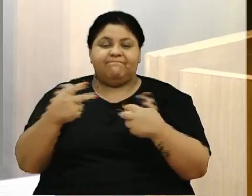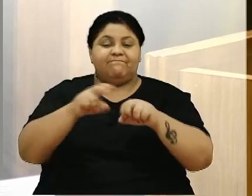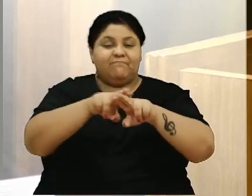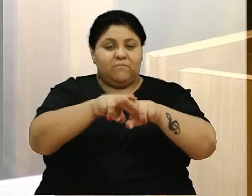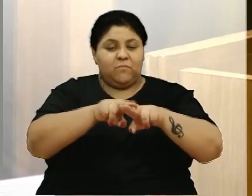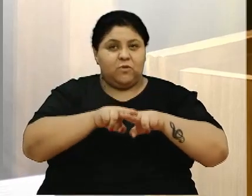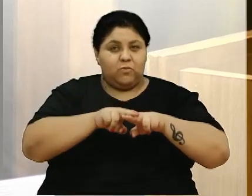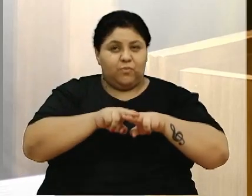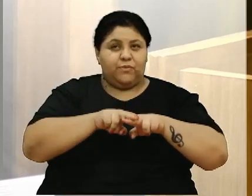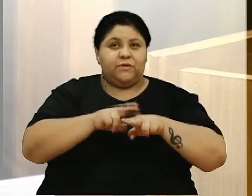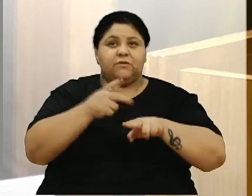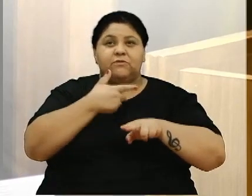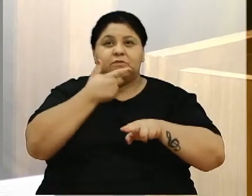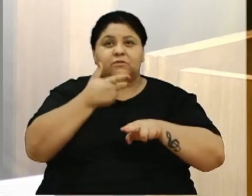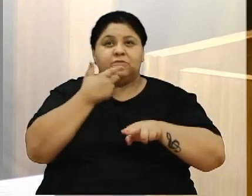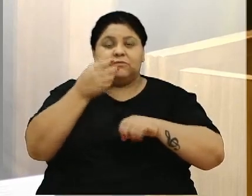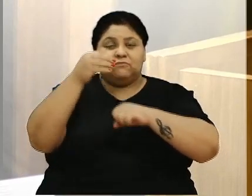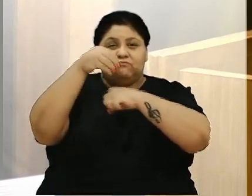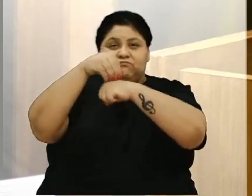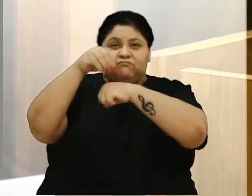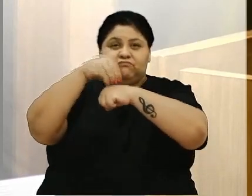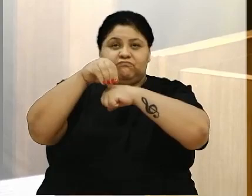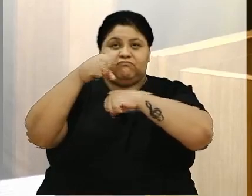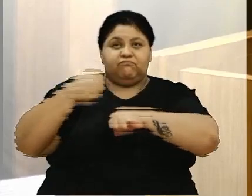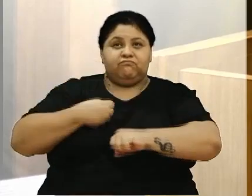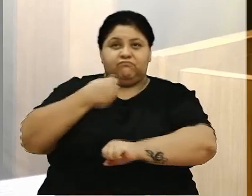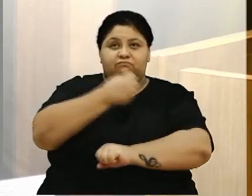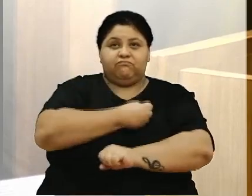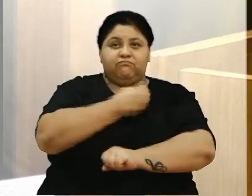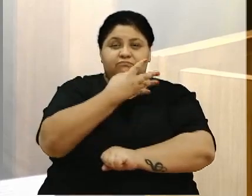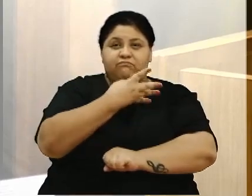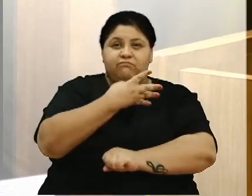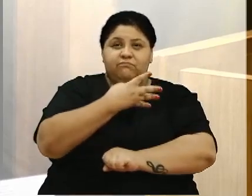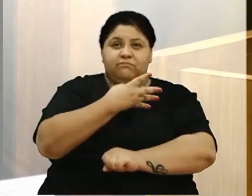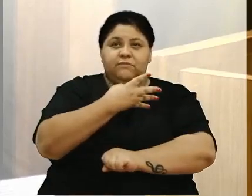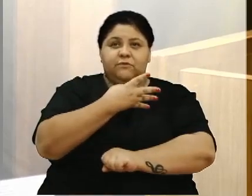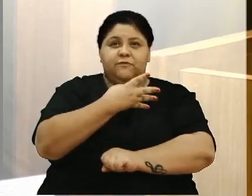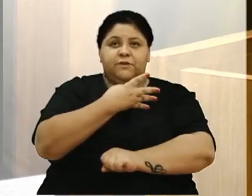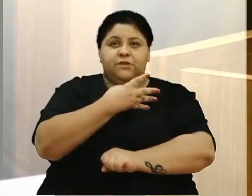aqui dessa indicação de número